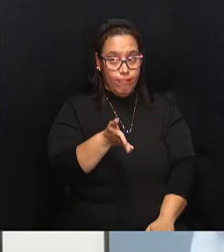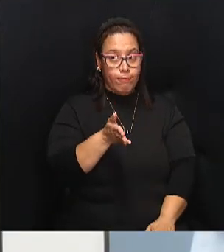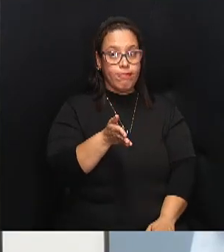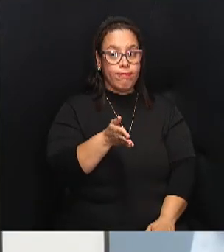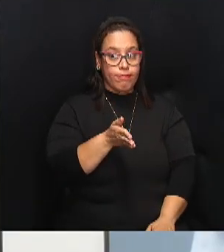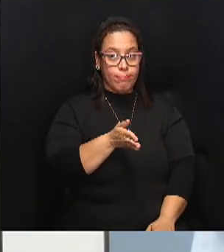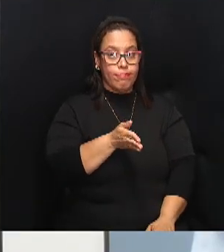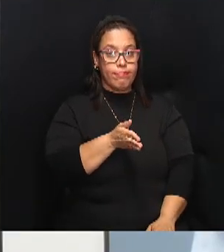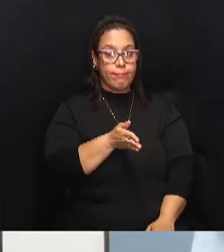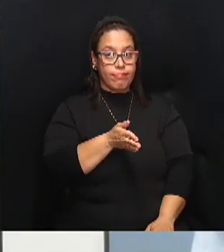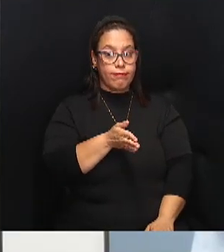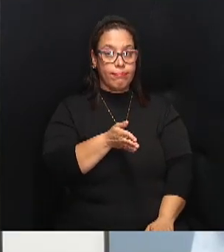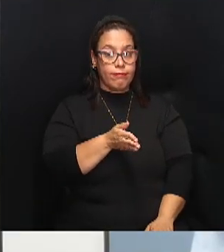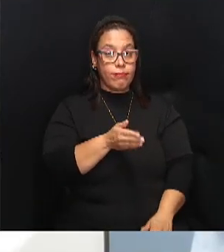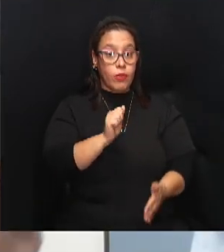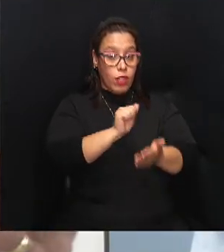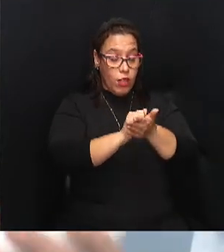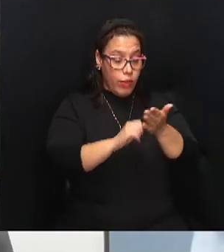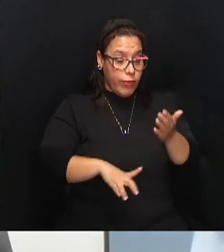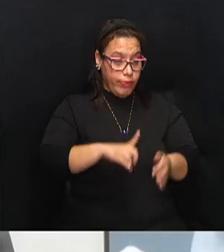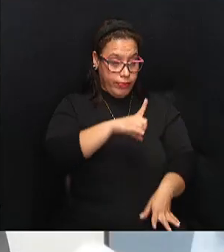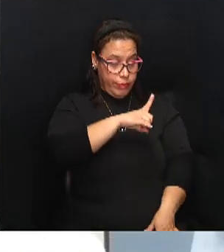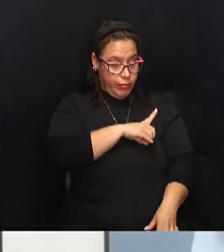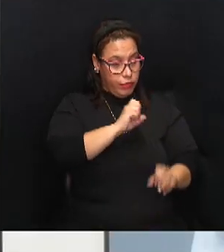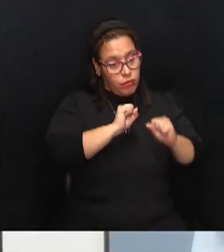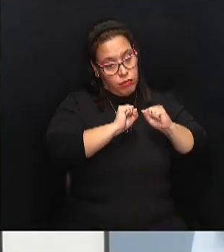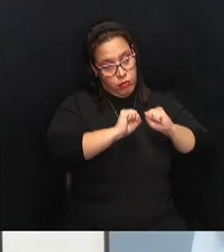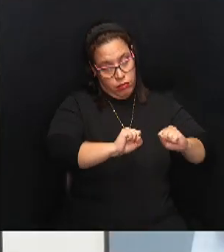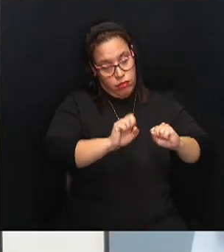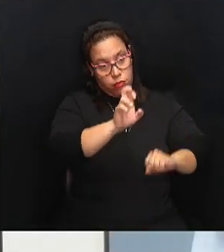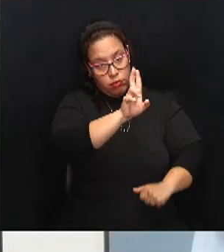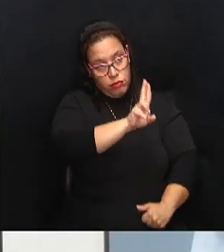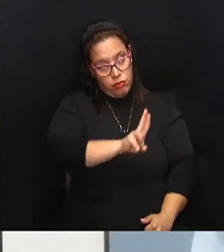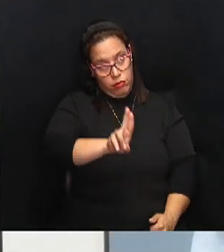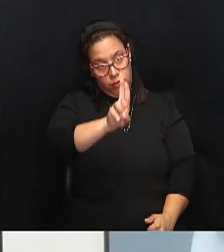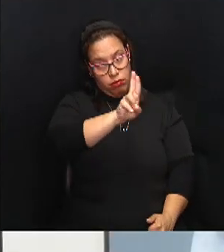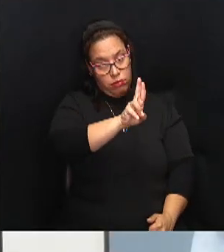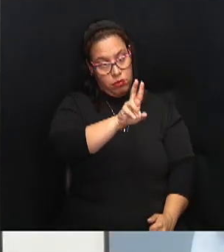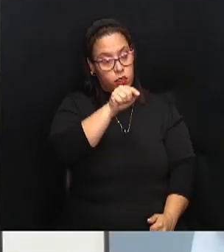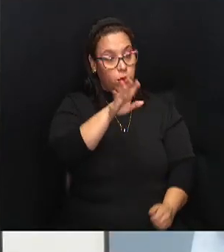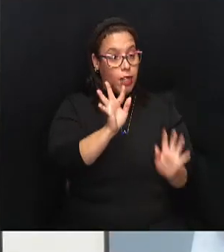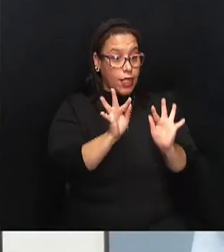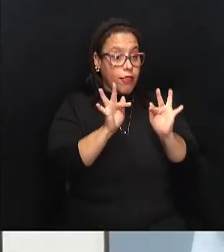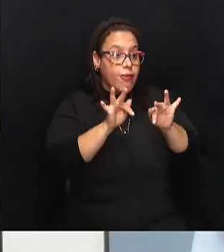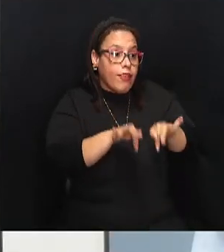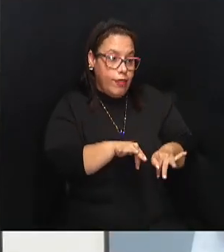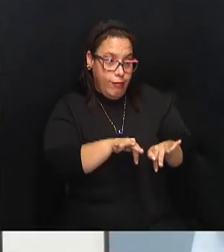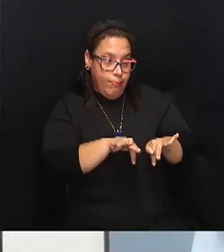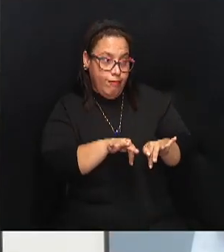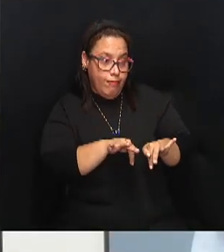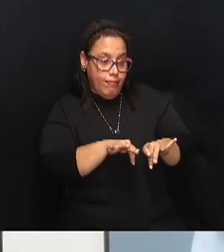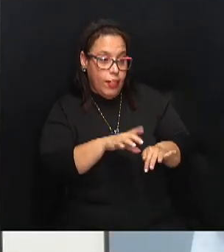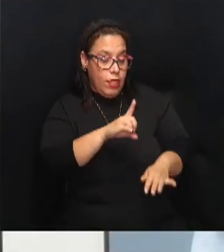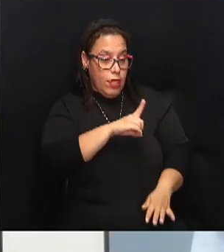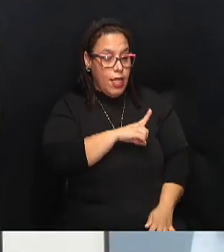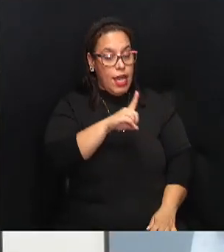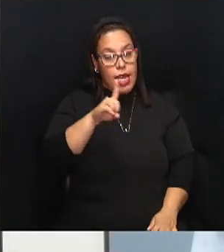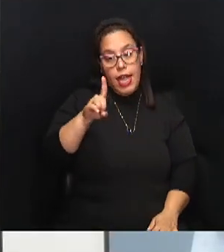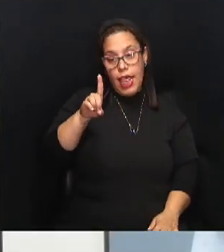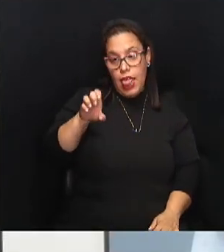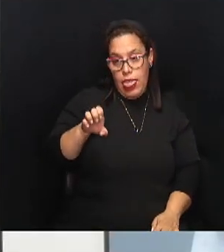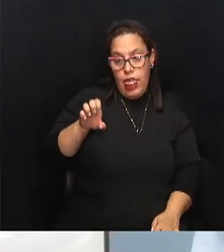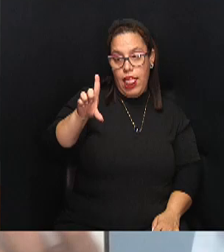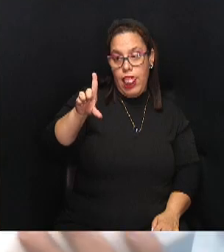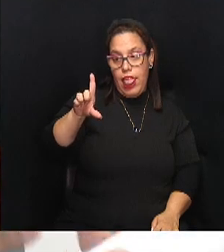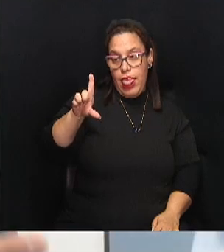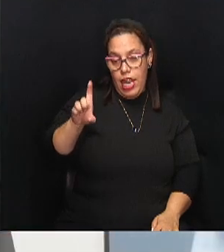aqui na cidade. A atividade delegada pode ser utilizada para essa finalidade. Então esse nome delegada é justamente por